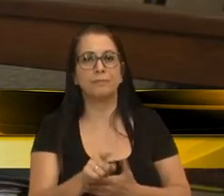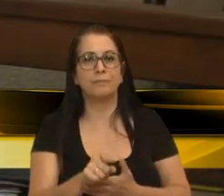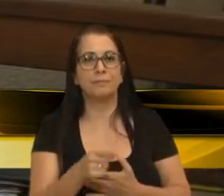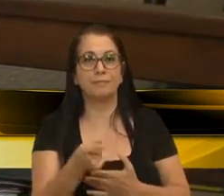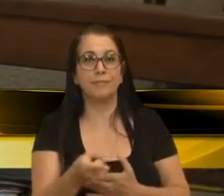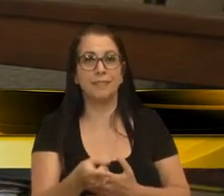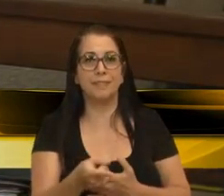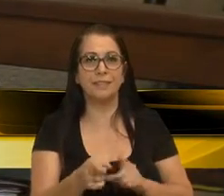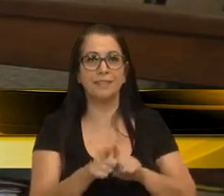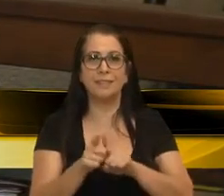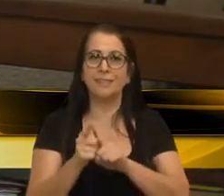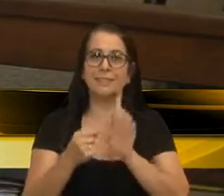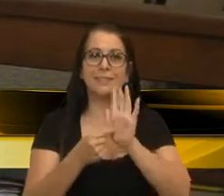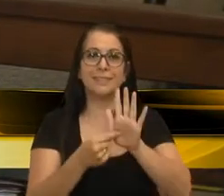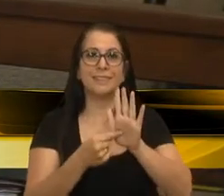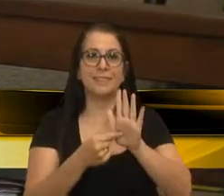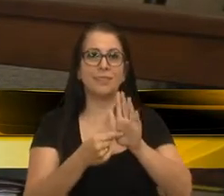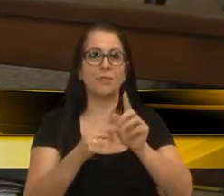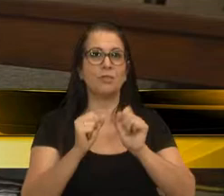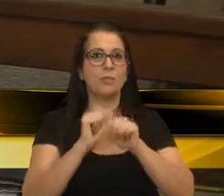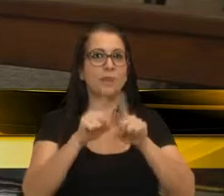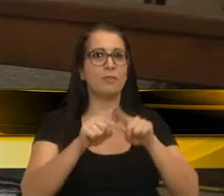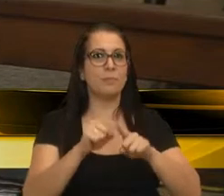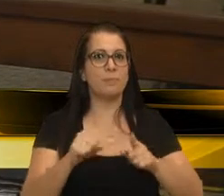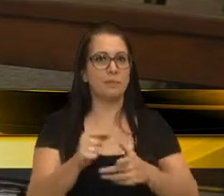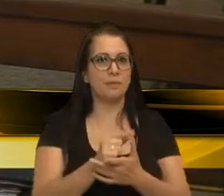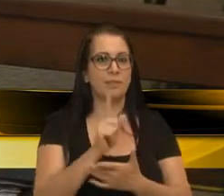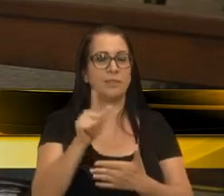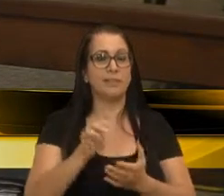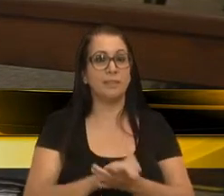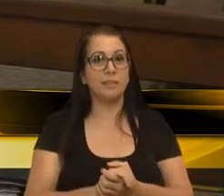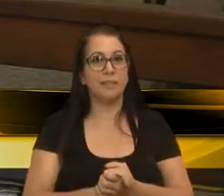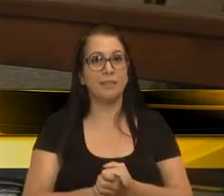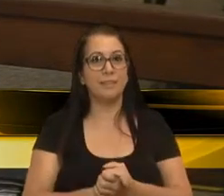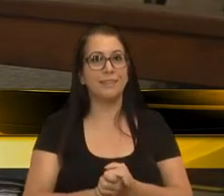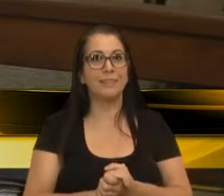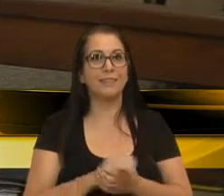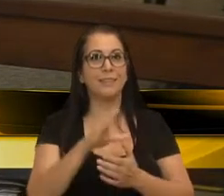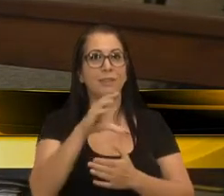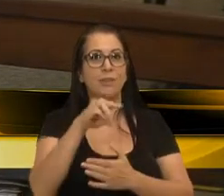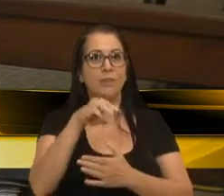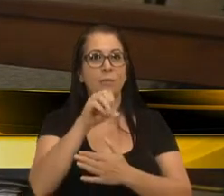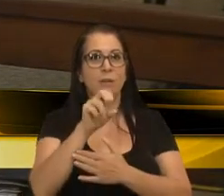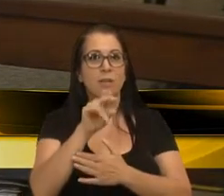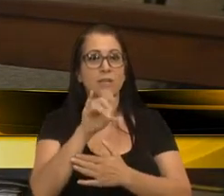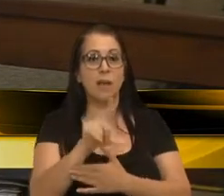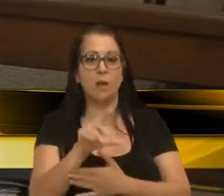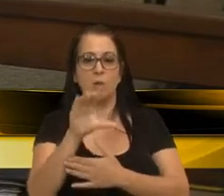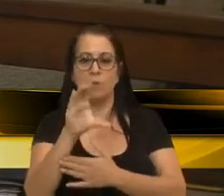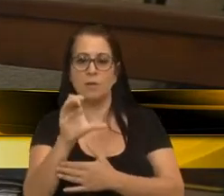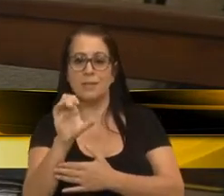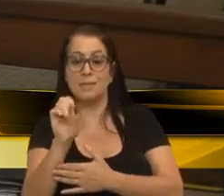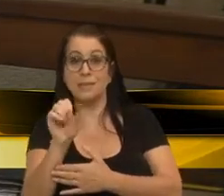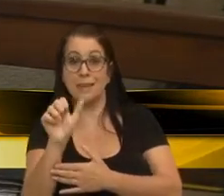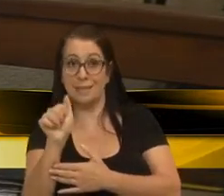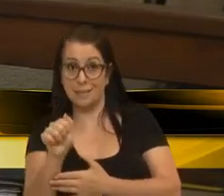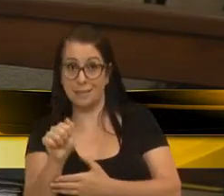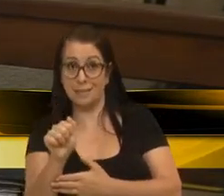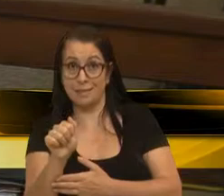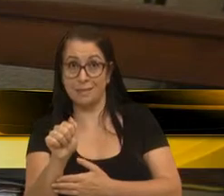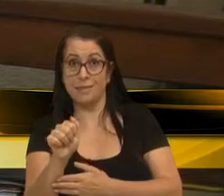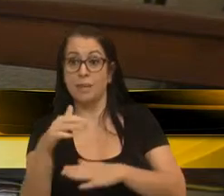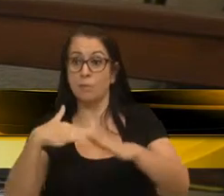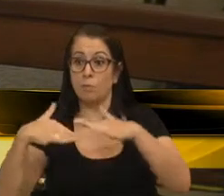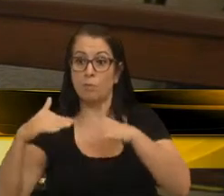junto com ele para a instalação do mercado público ali na Comercial César, na Marechal Floriano. E aí veio o movimento da Câmara